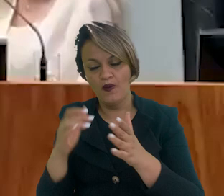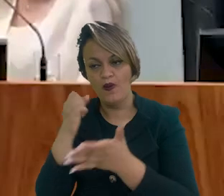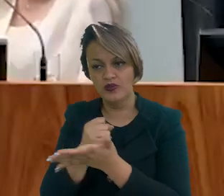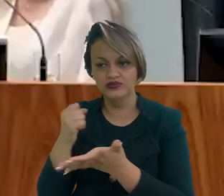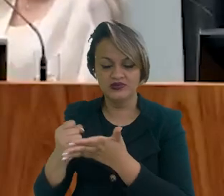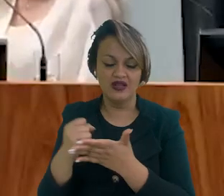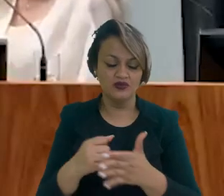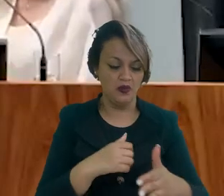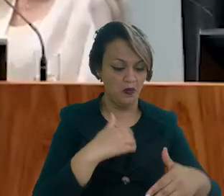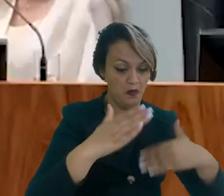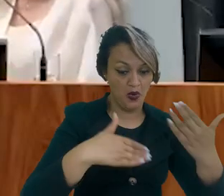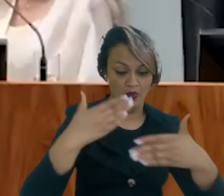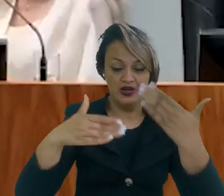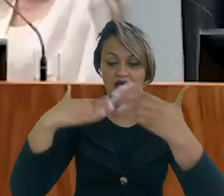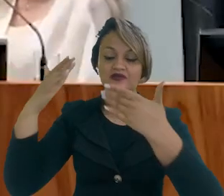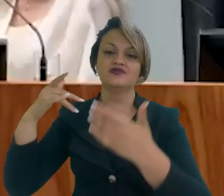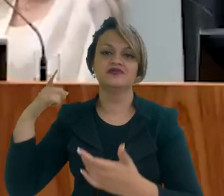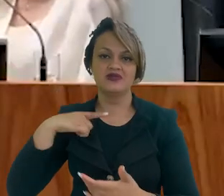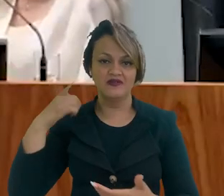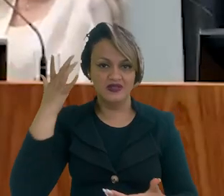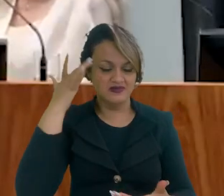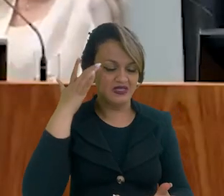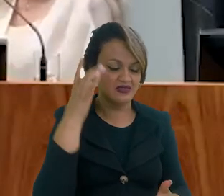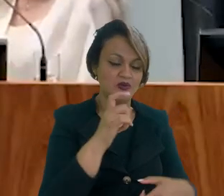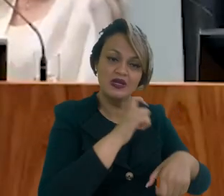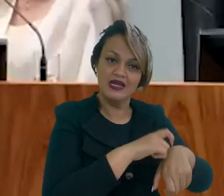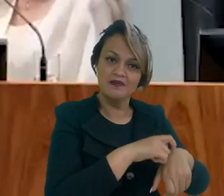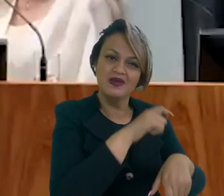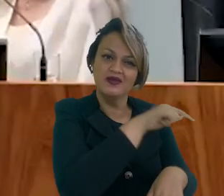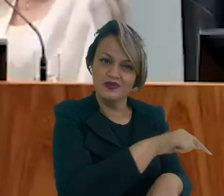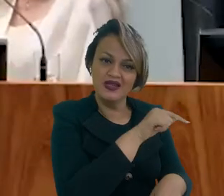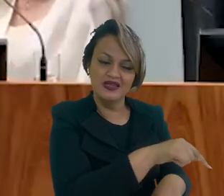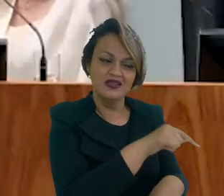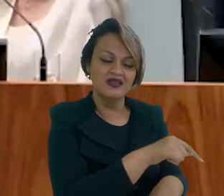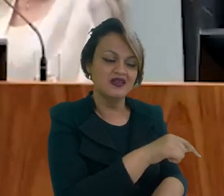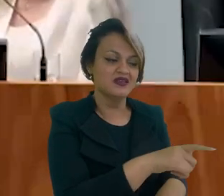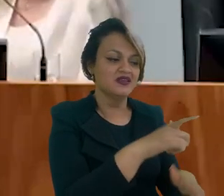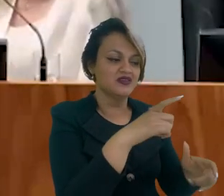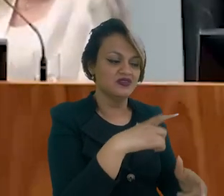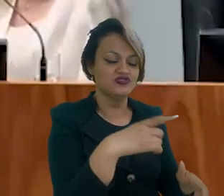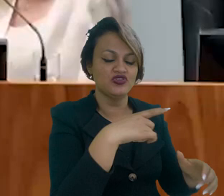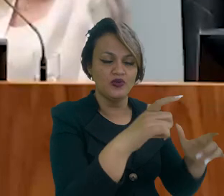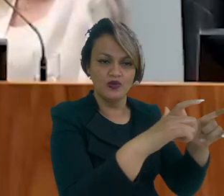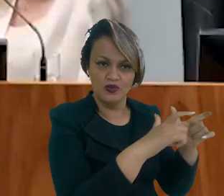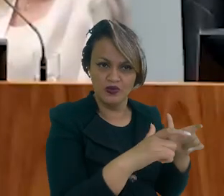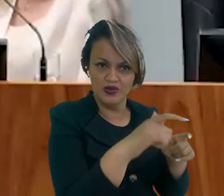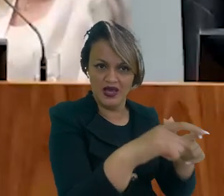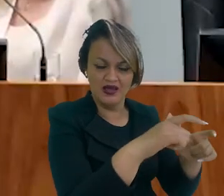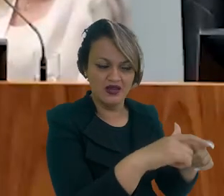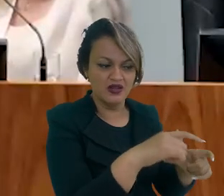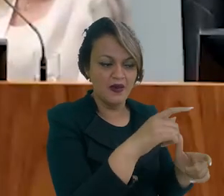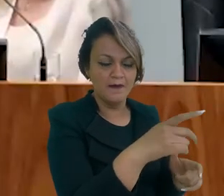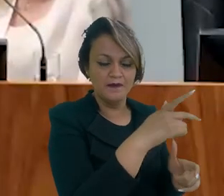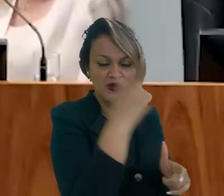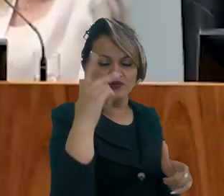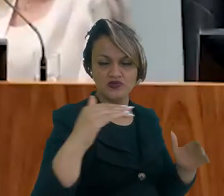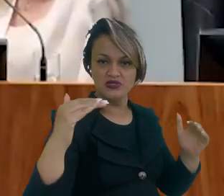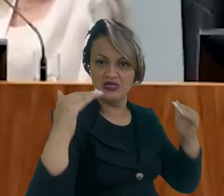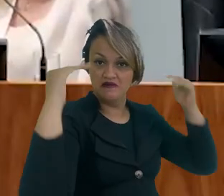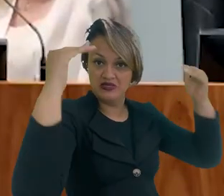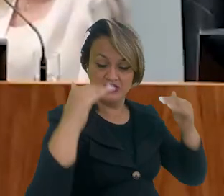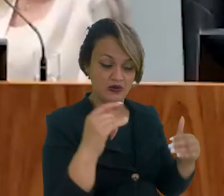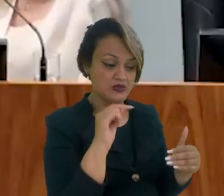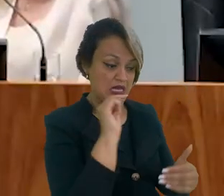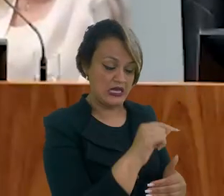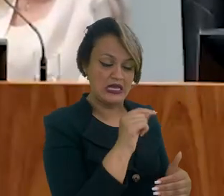quando se passou do status ao contrato nós tivemos um avanço civilizatório no momento feudal né quando a gente